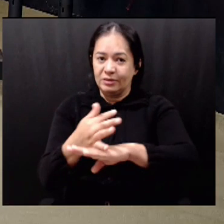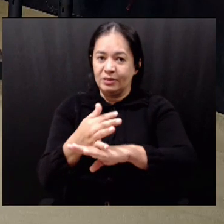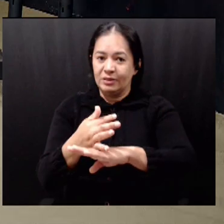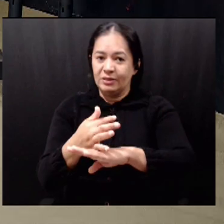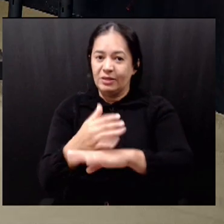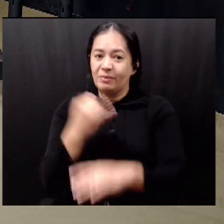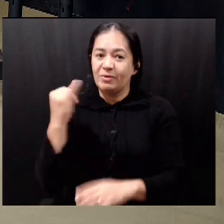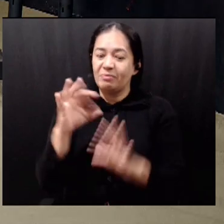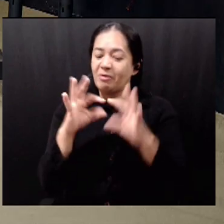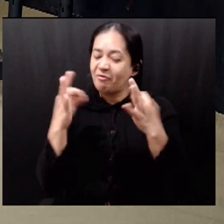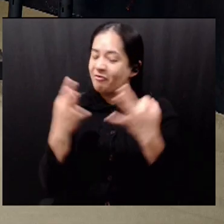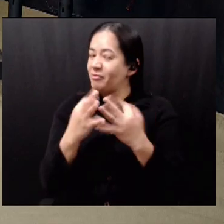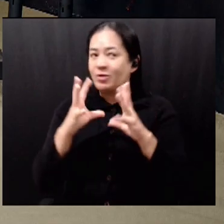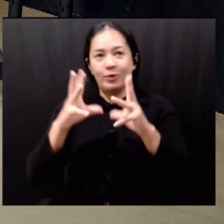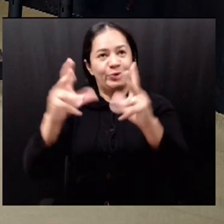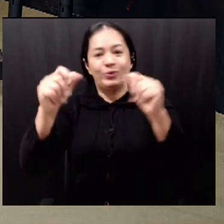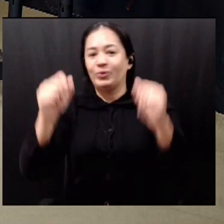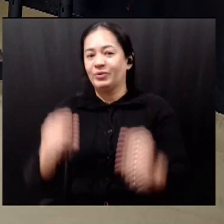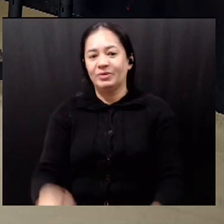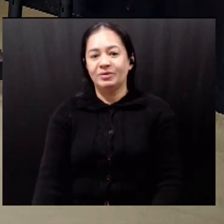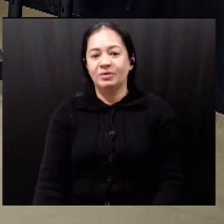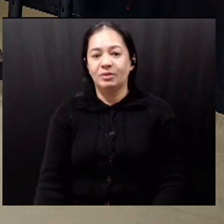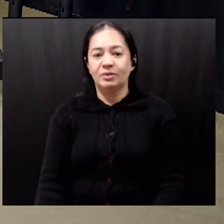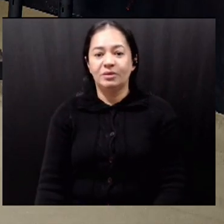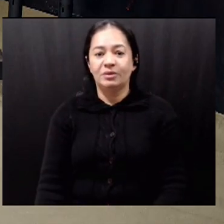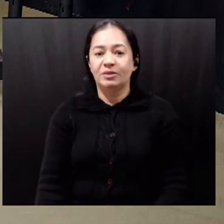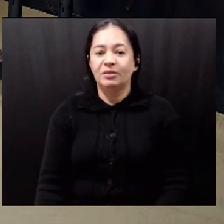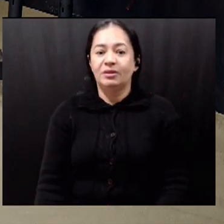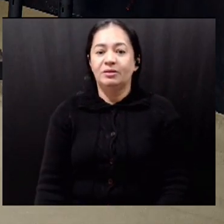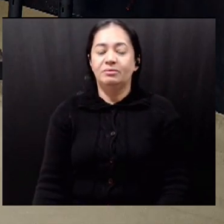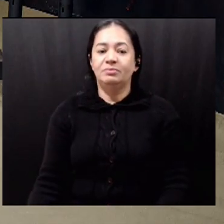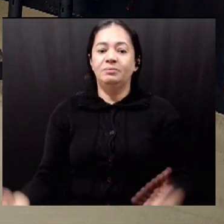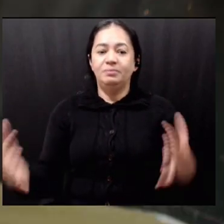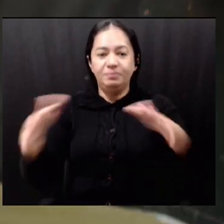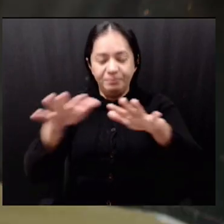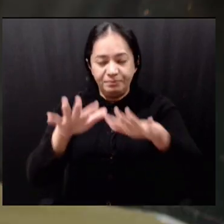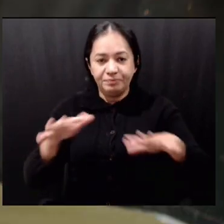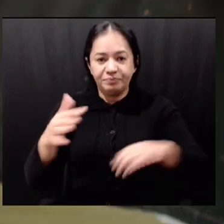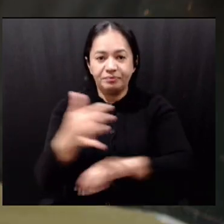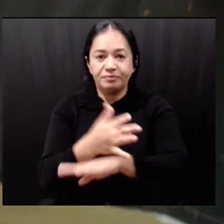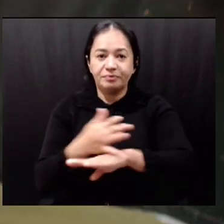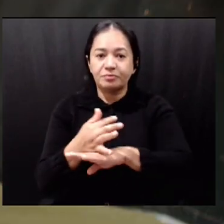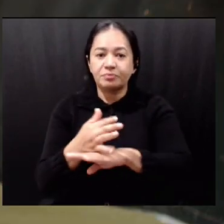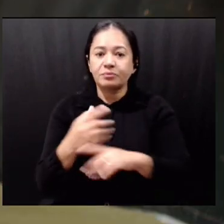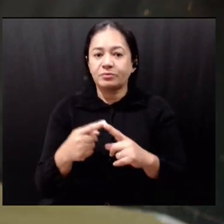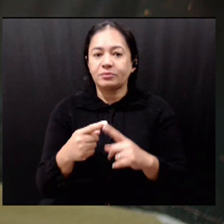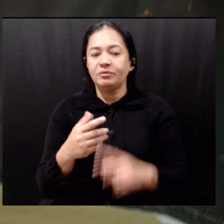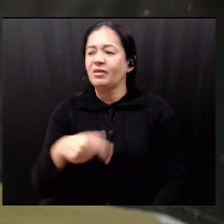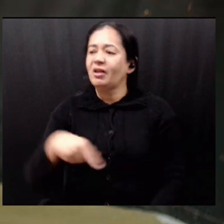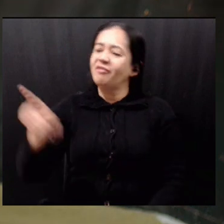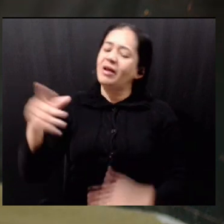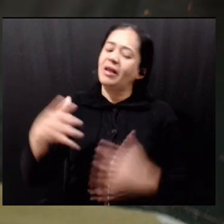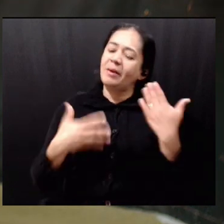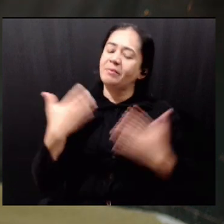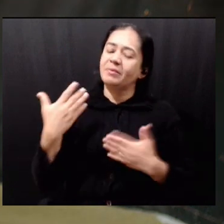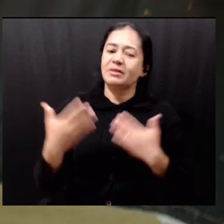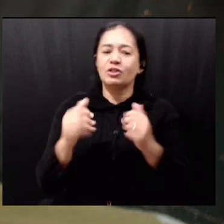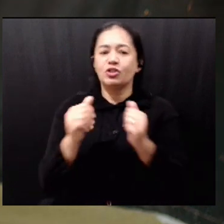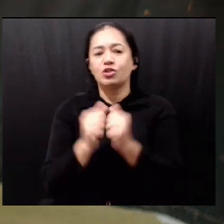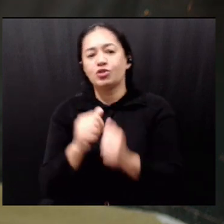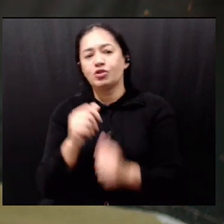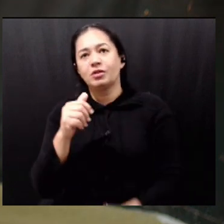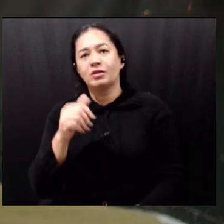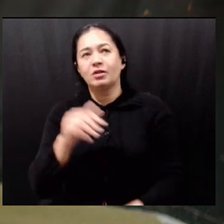Bruna e Beatriz? É a família toda que está inserida nas férias, porque, de repente, vai lá passar um dia com a avó, né? Vai passar um dia com o primo,